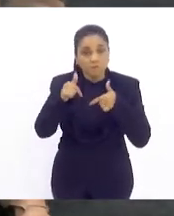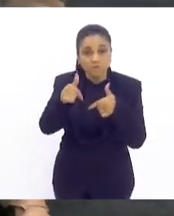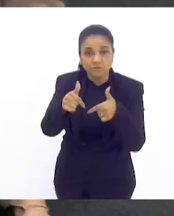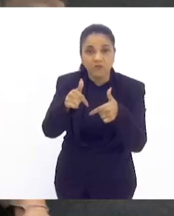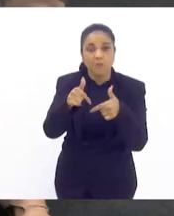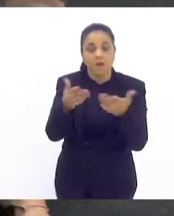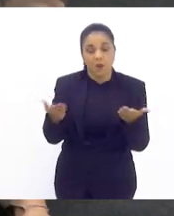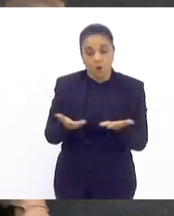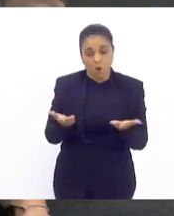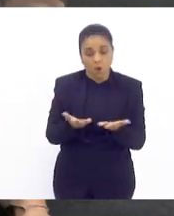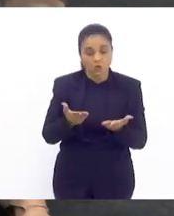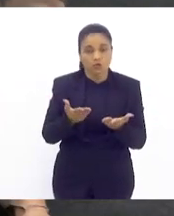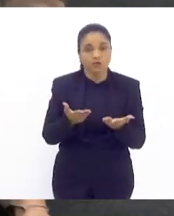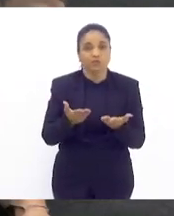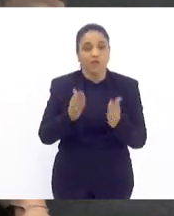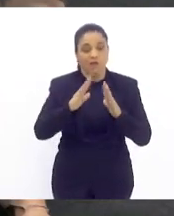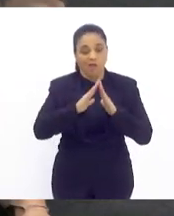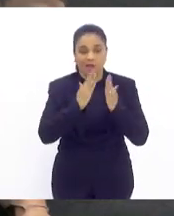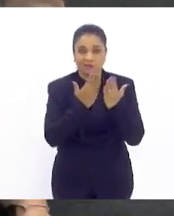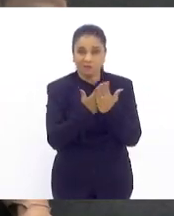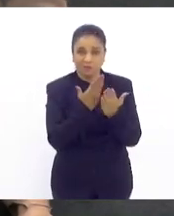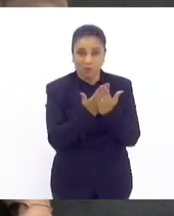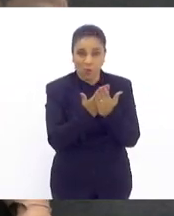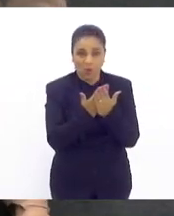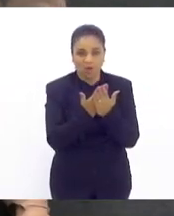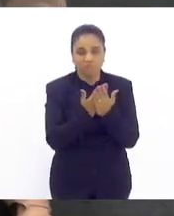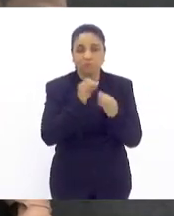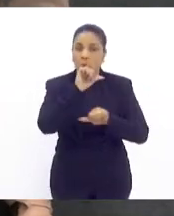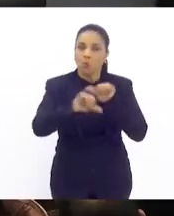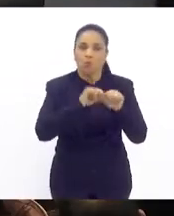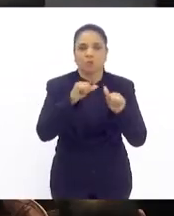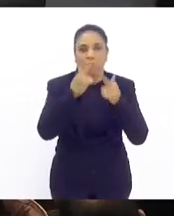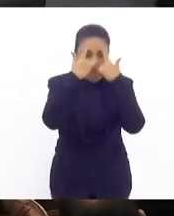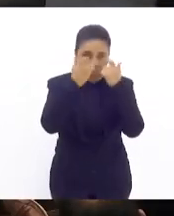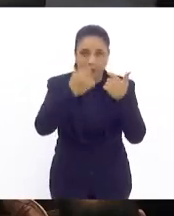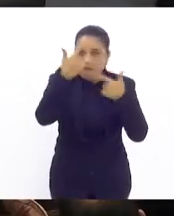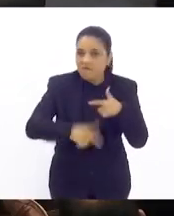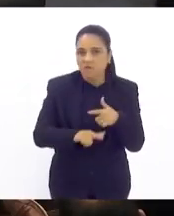situações que acontecem na escola não descammem para violência